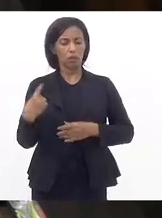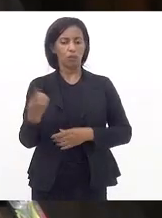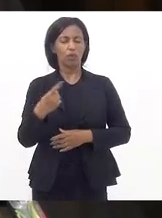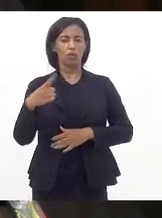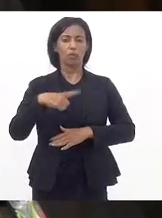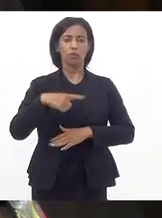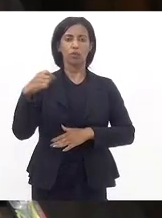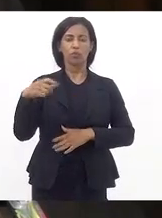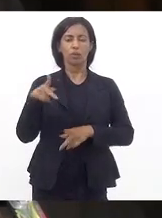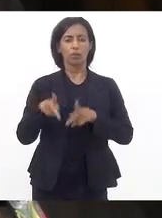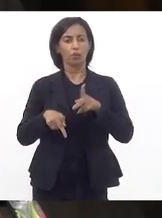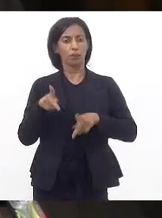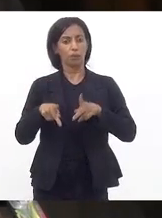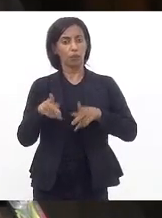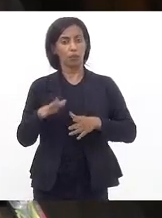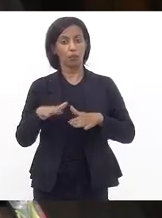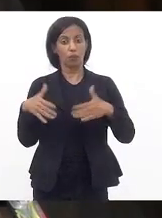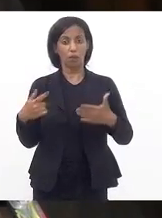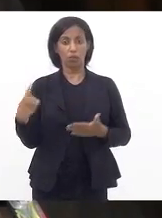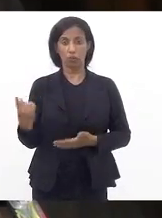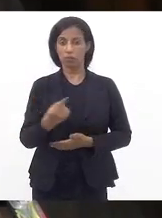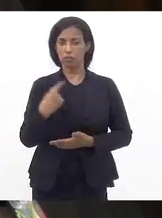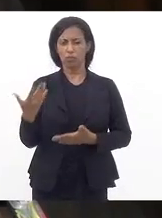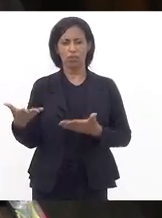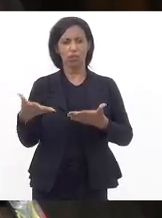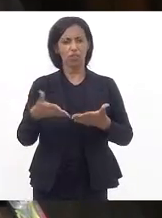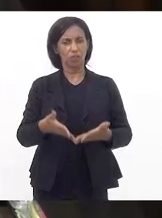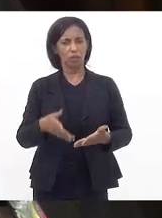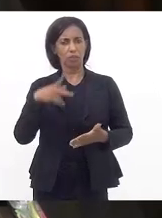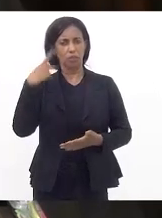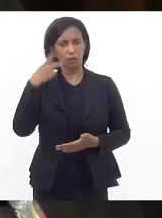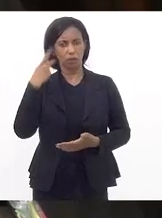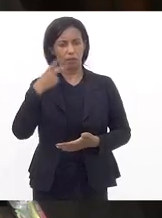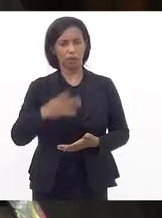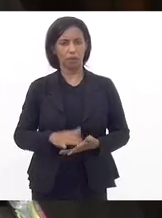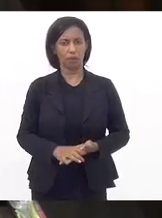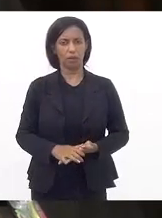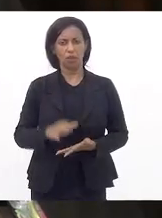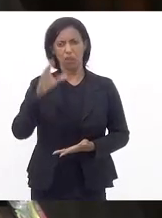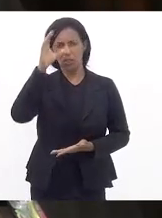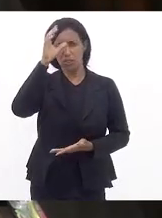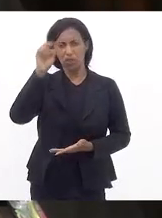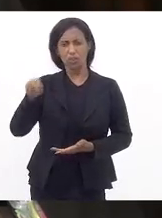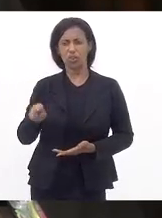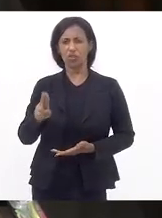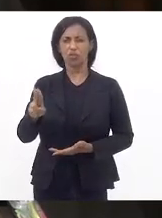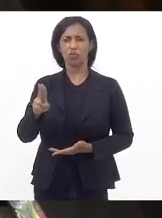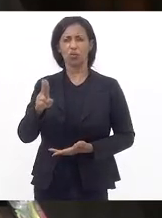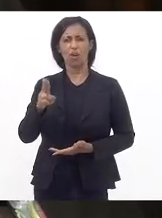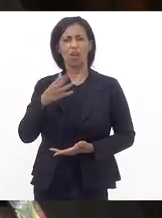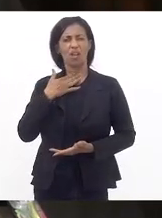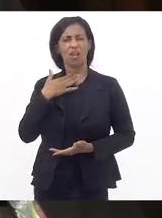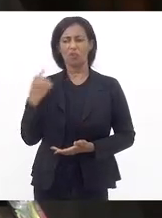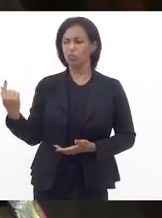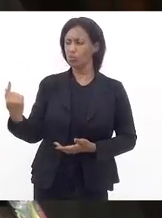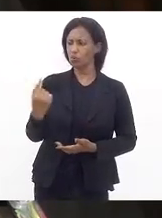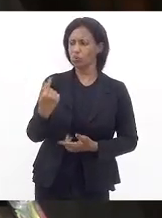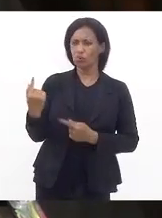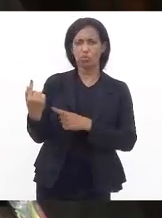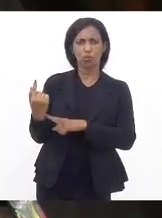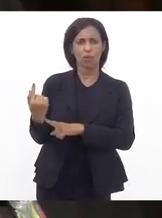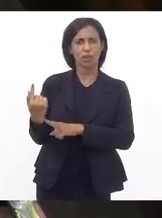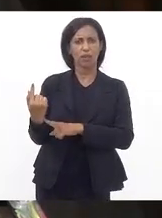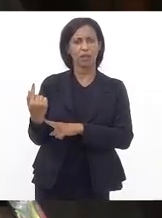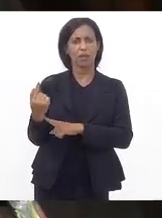escolhidos pelo povo mas quando nós chegamos se Parlamento te ajuda era uma voz isolada que ganhou porque é